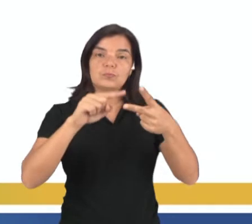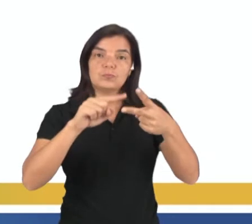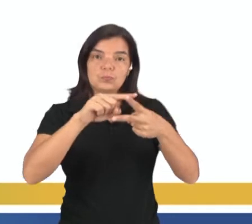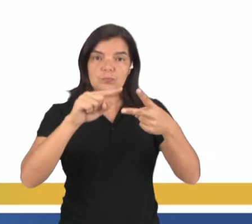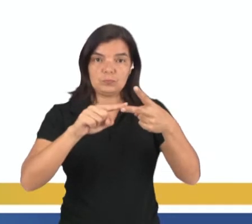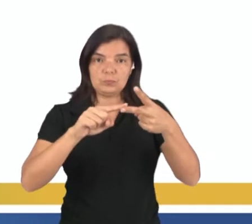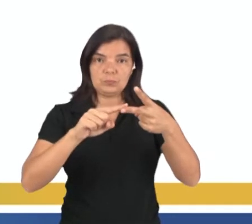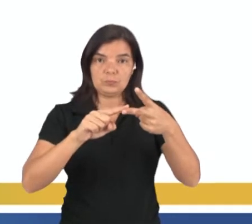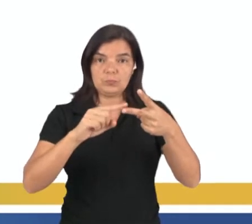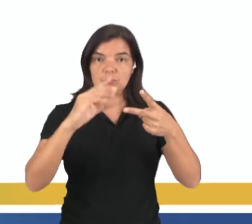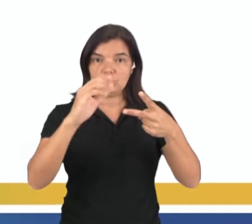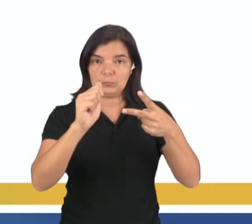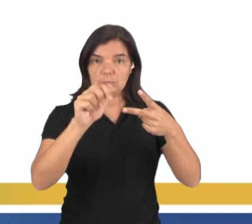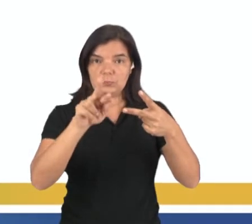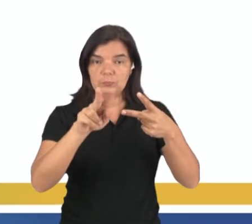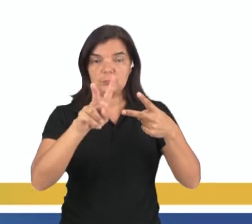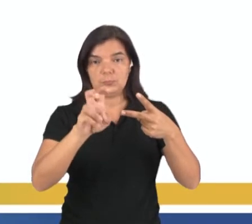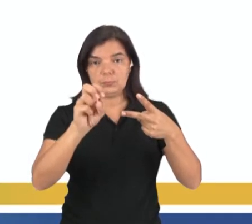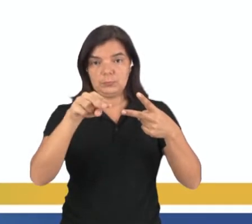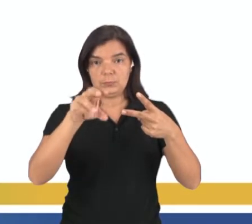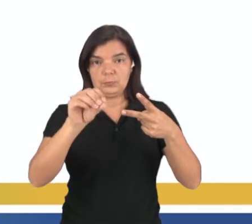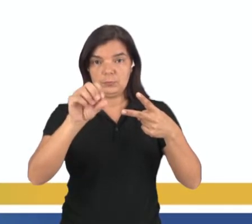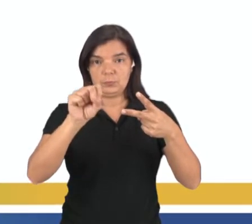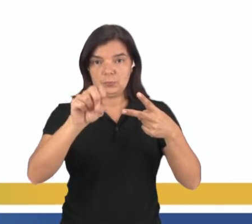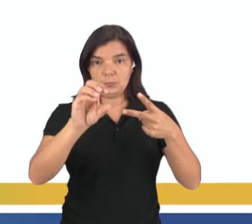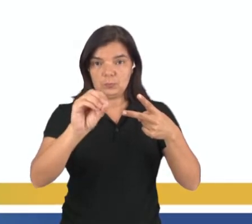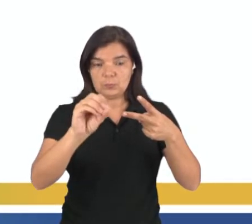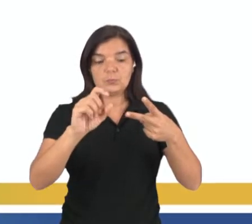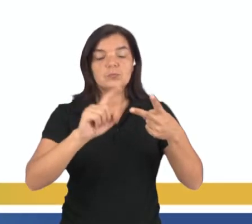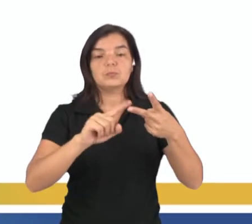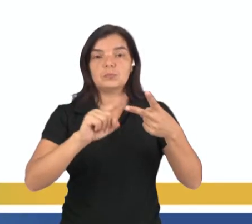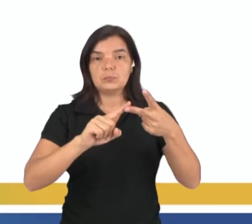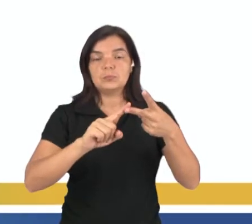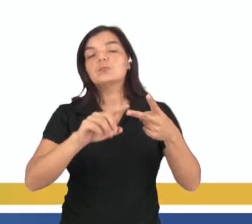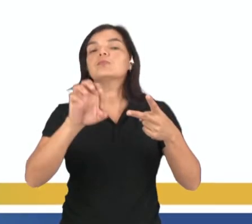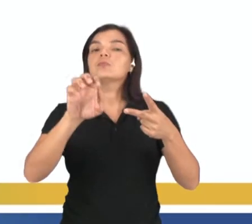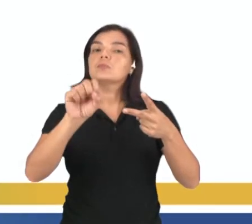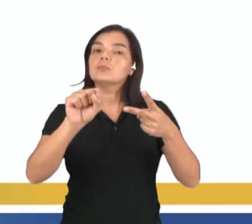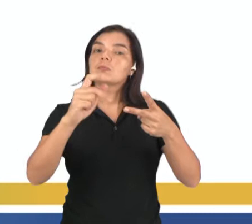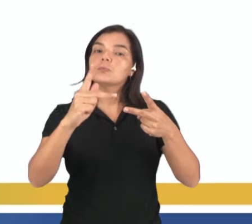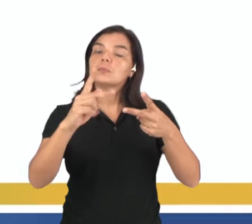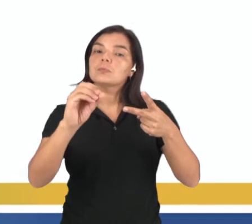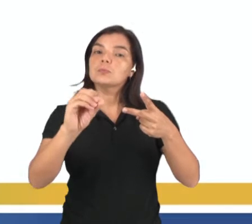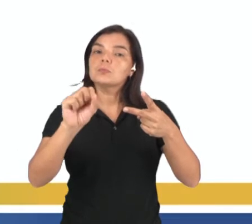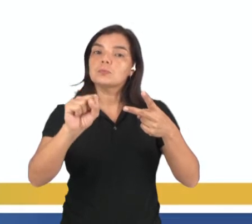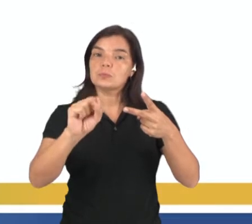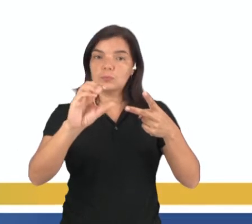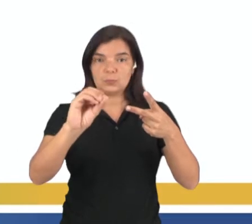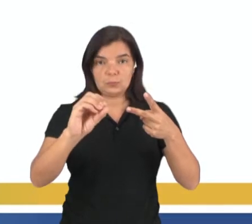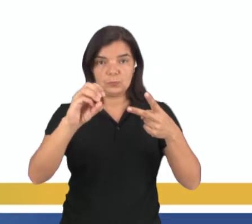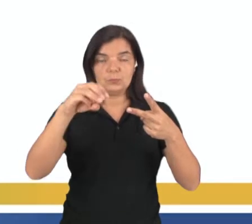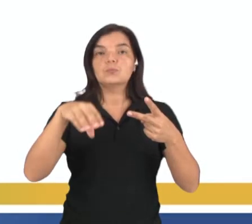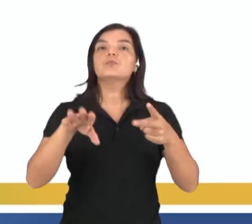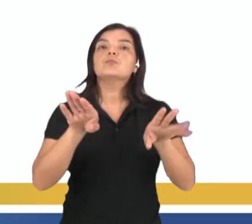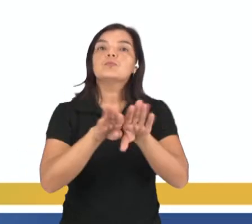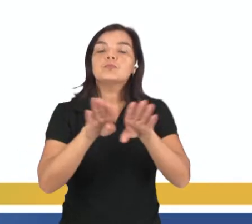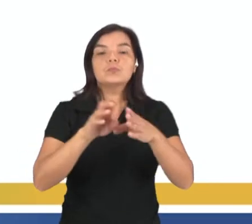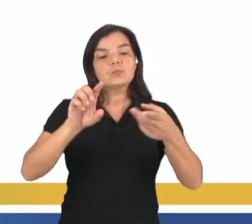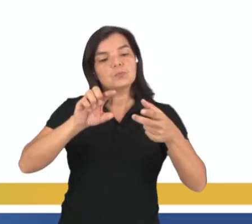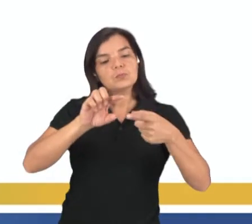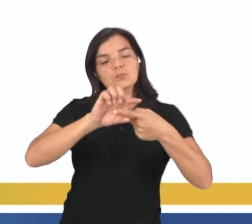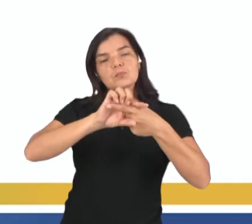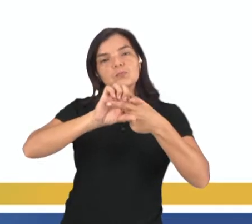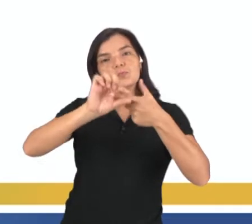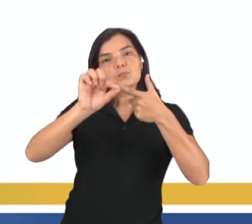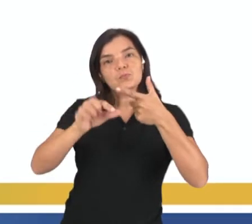tipos, os corpos cavernosos e o corpo esponjoso. Se vocês observarem na imagem, os corpos cavernosos são os que se encontram nas laterais